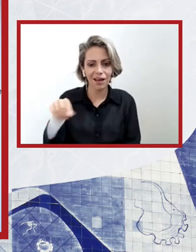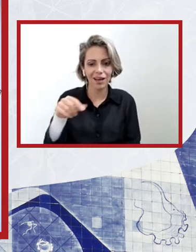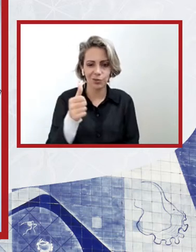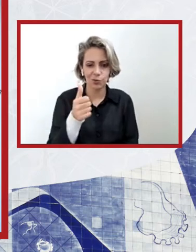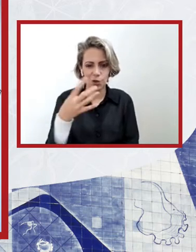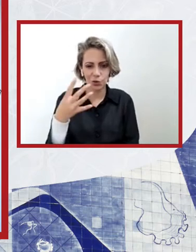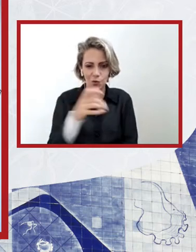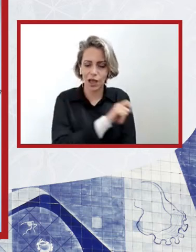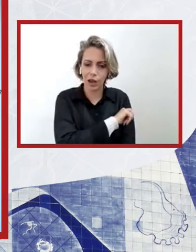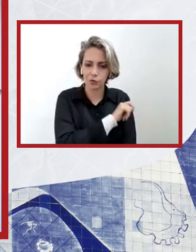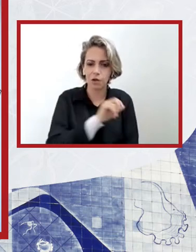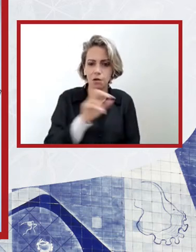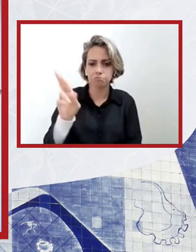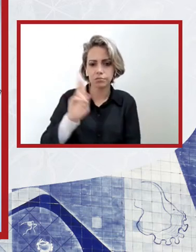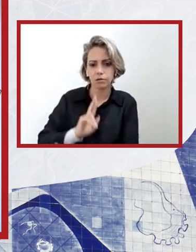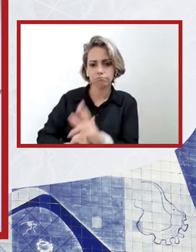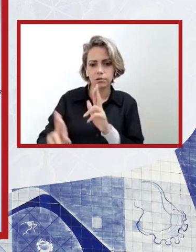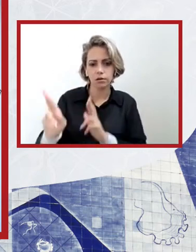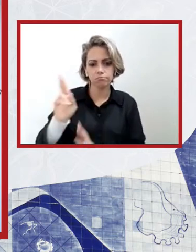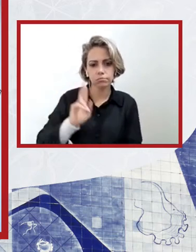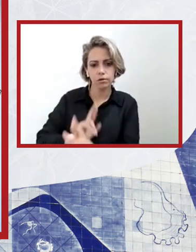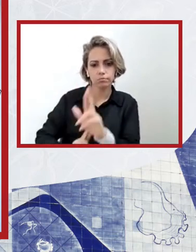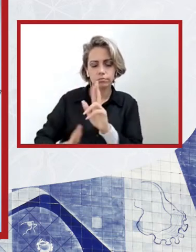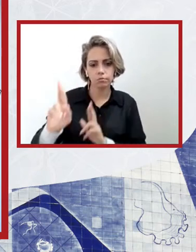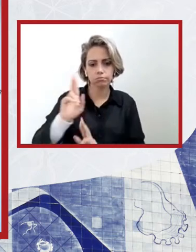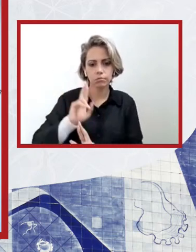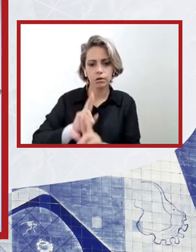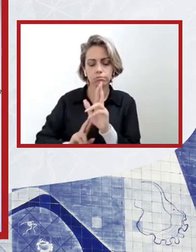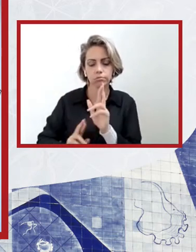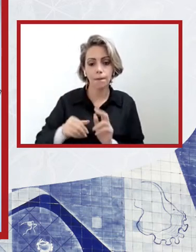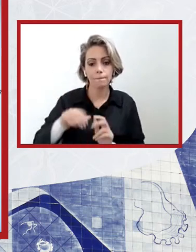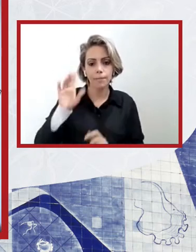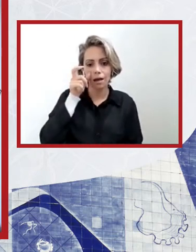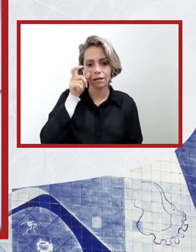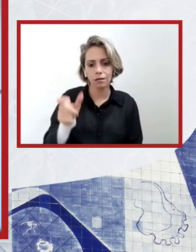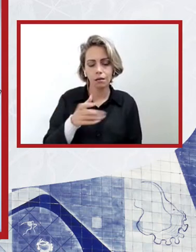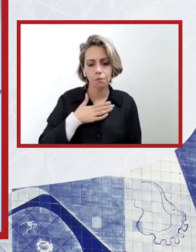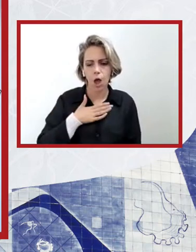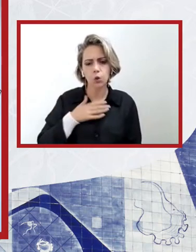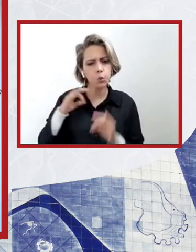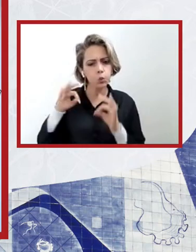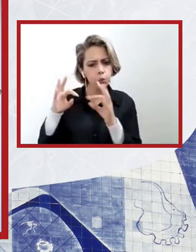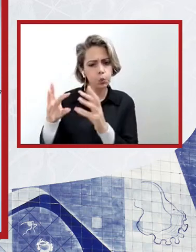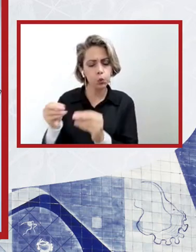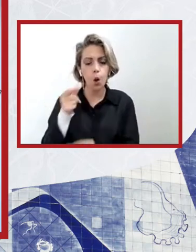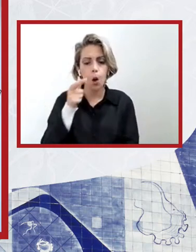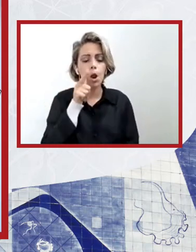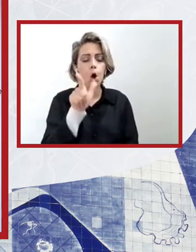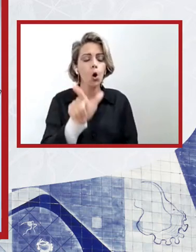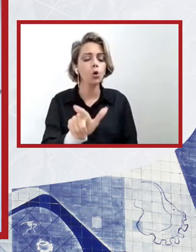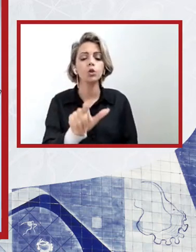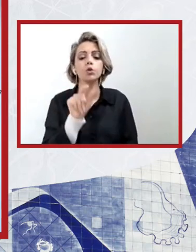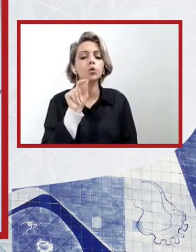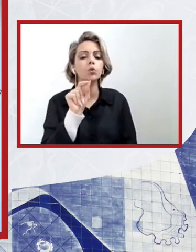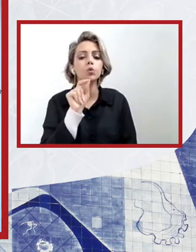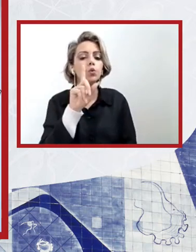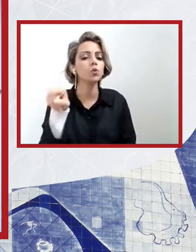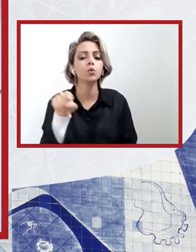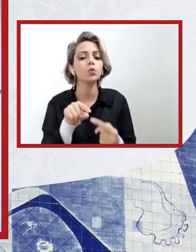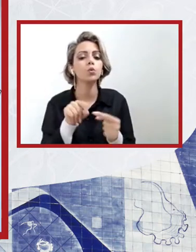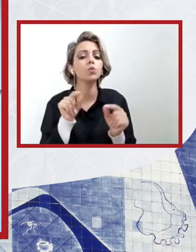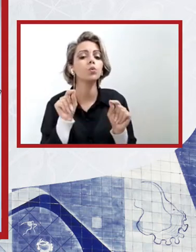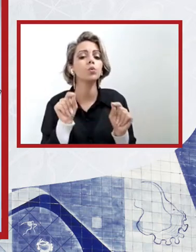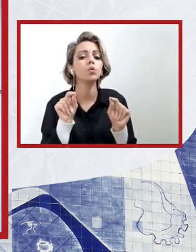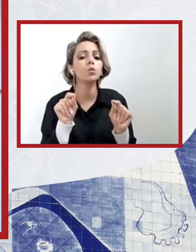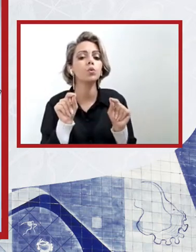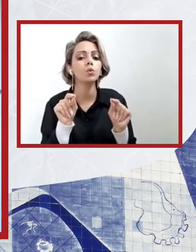e, né, o que mais me interessava, assim, tudo isso para poder chegar a como,